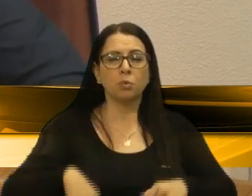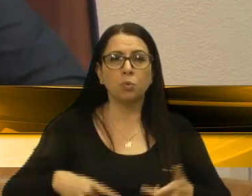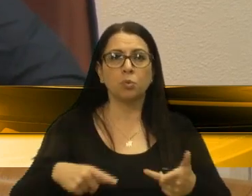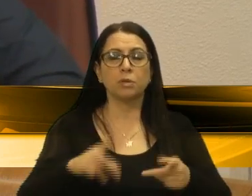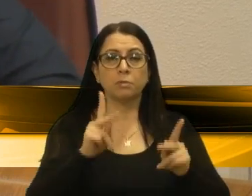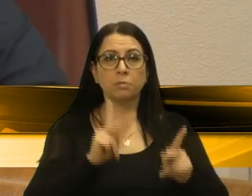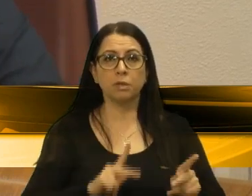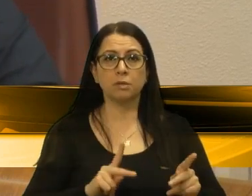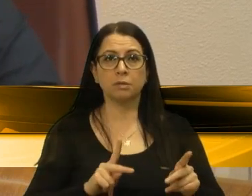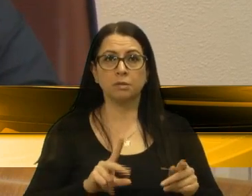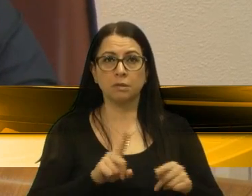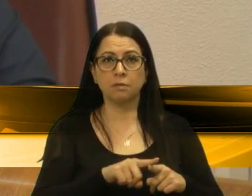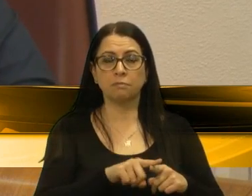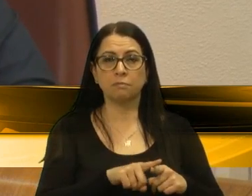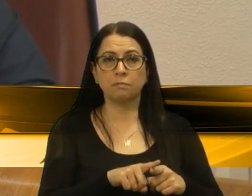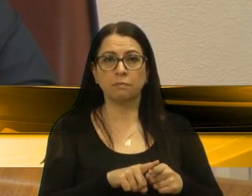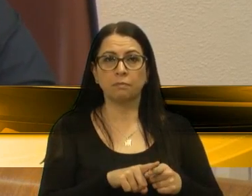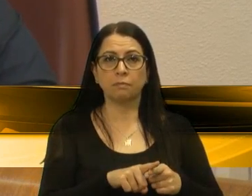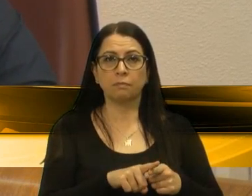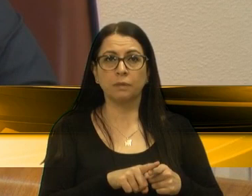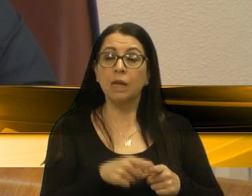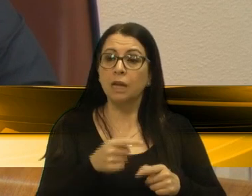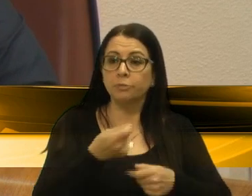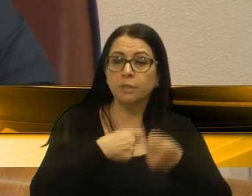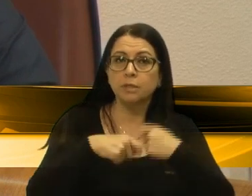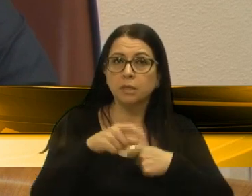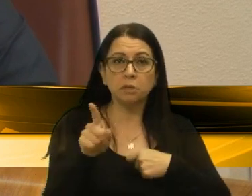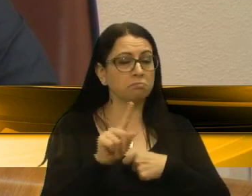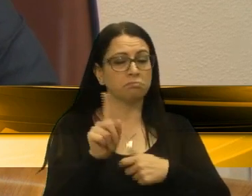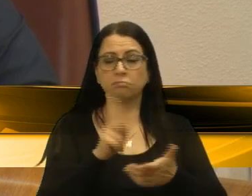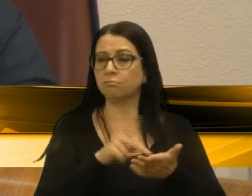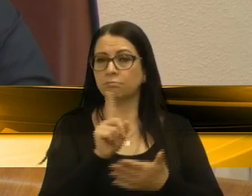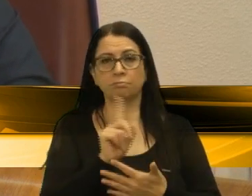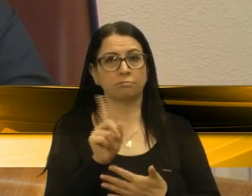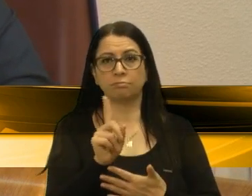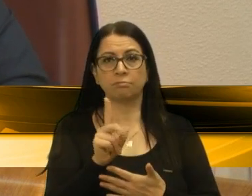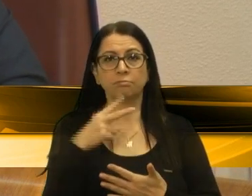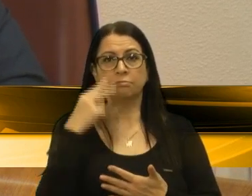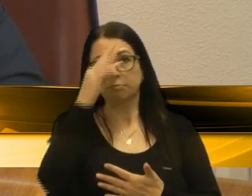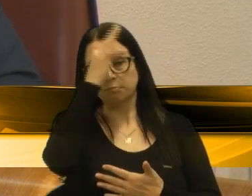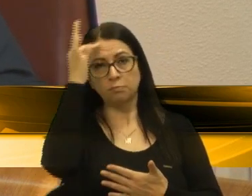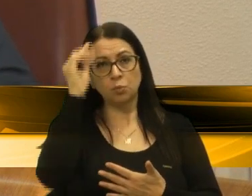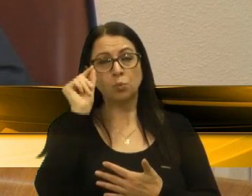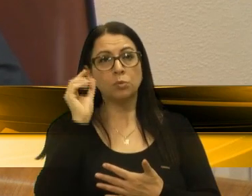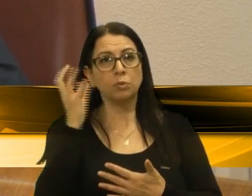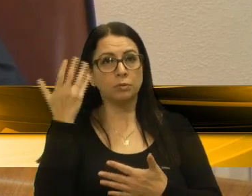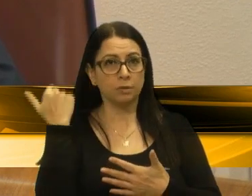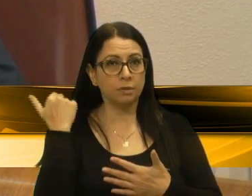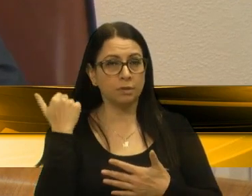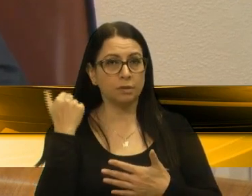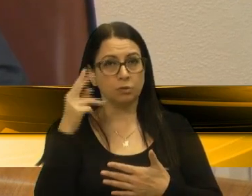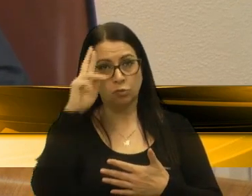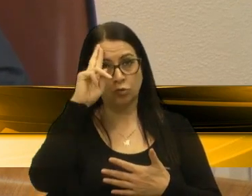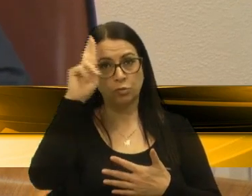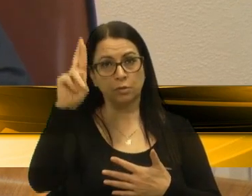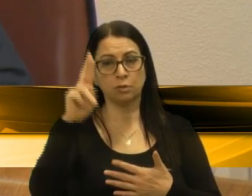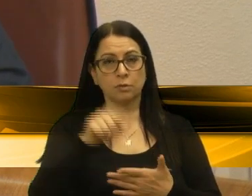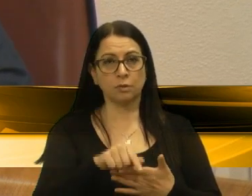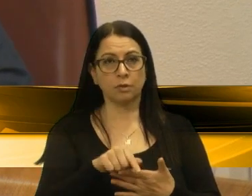a doutora Janaína De Carli fez uma recomendação ao prefeito municipal da época para